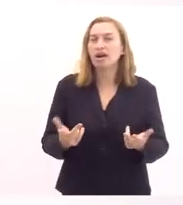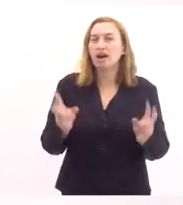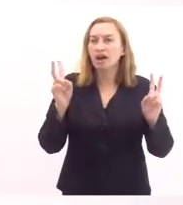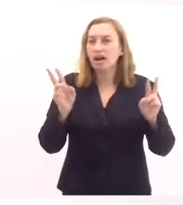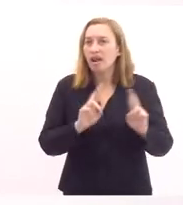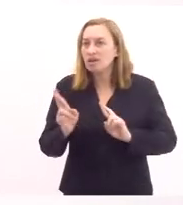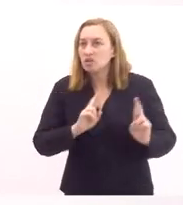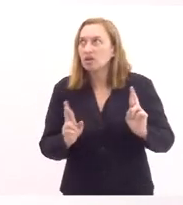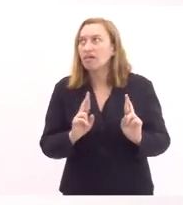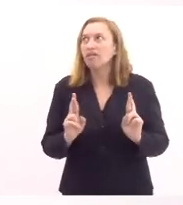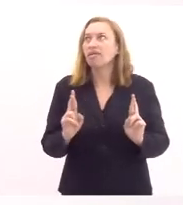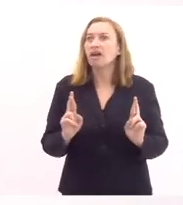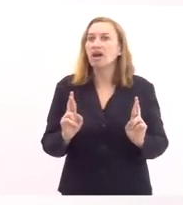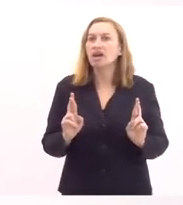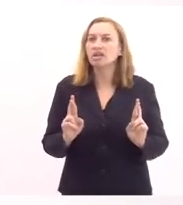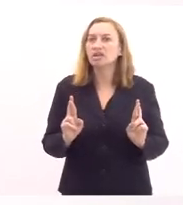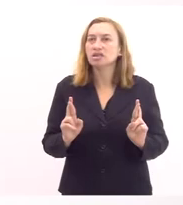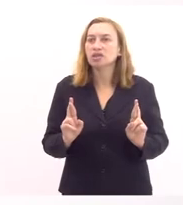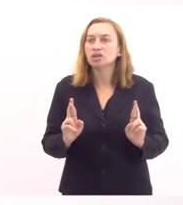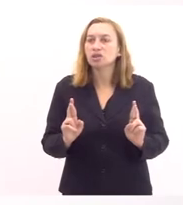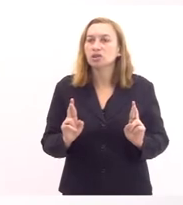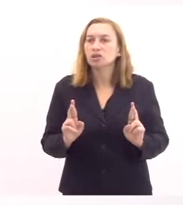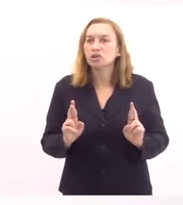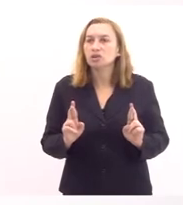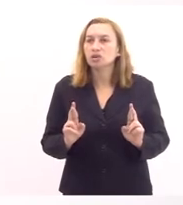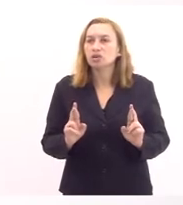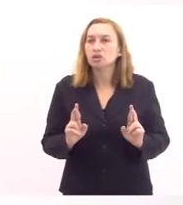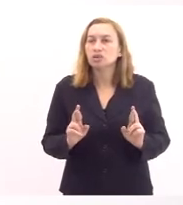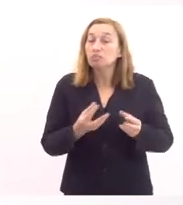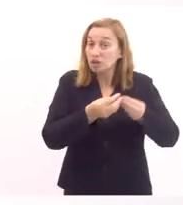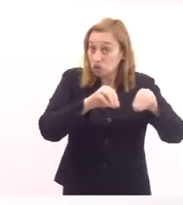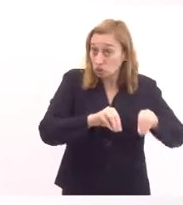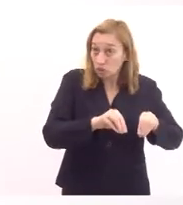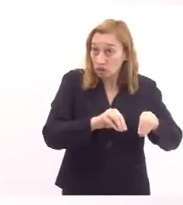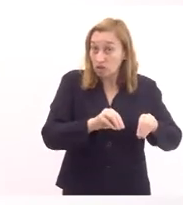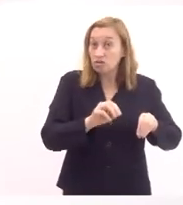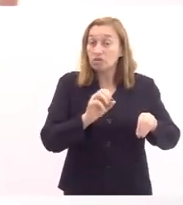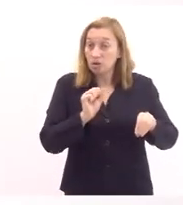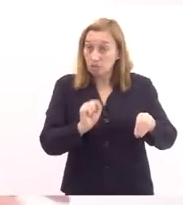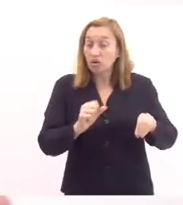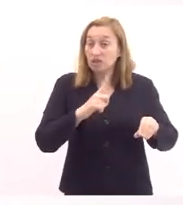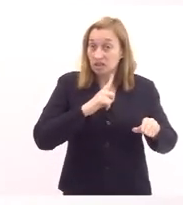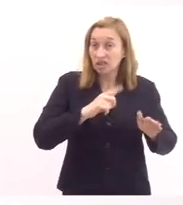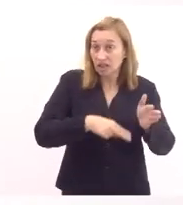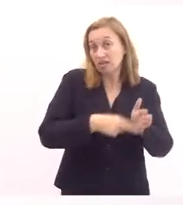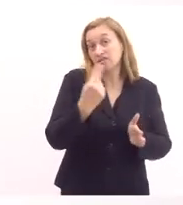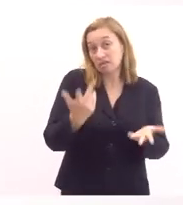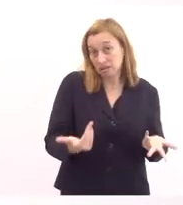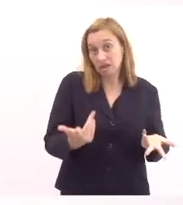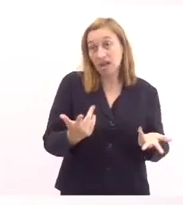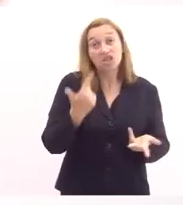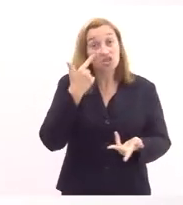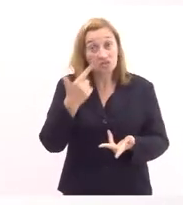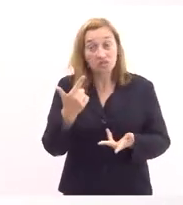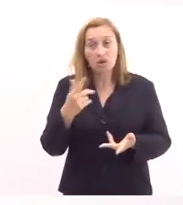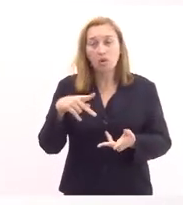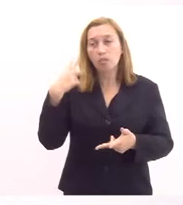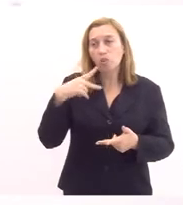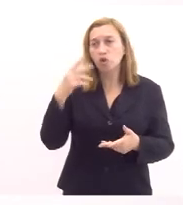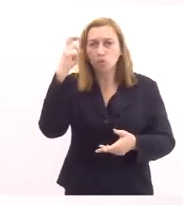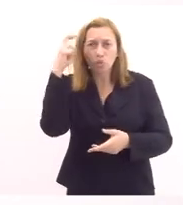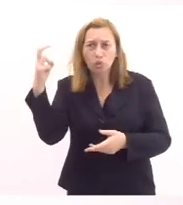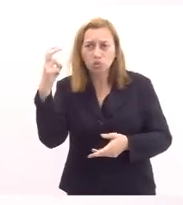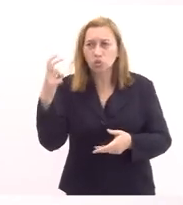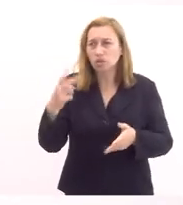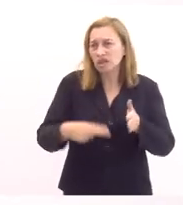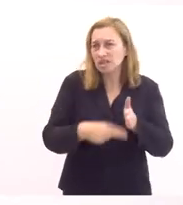das consequências negativas da cesárea a gente vive uma em uma cultura